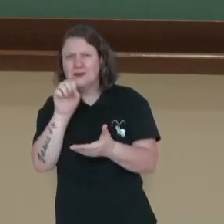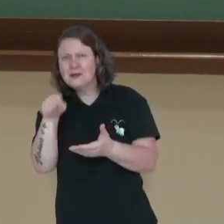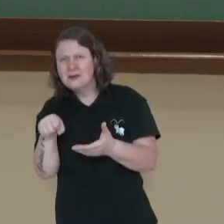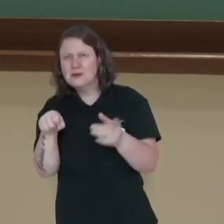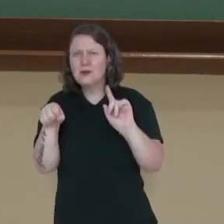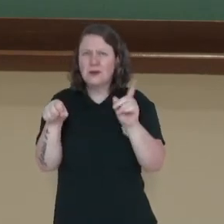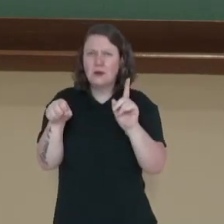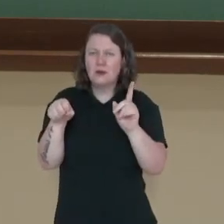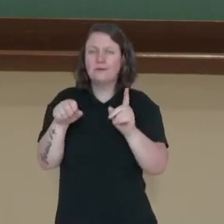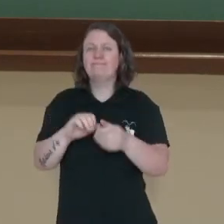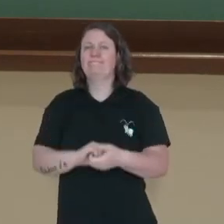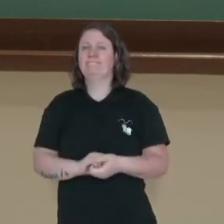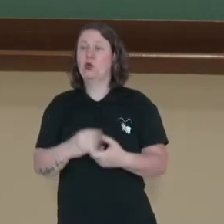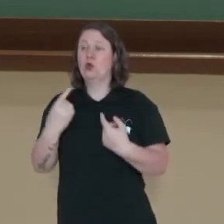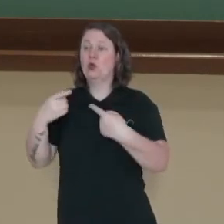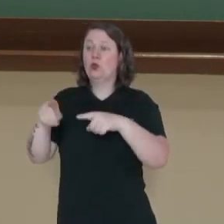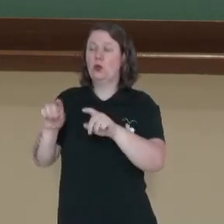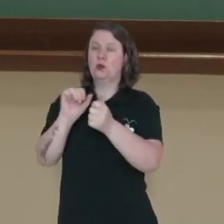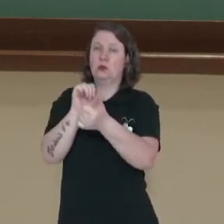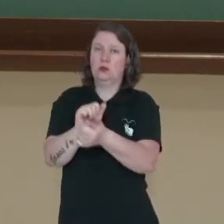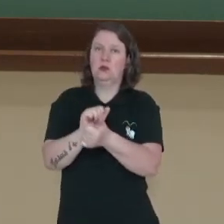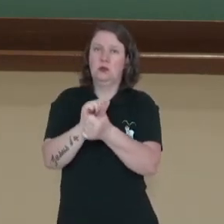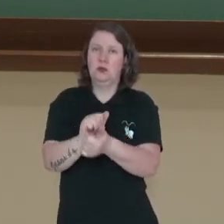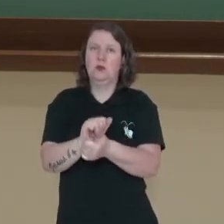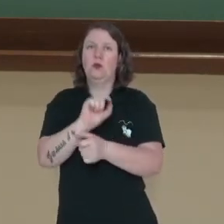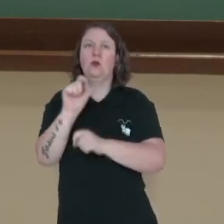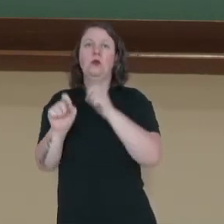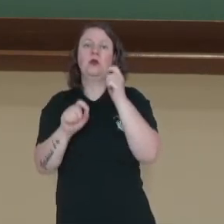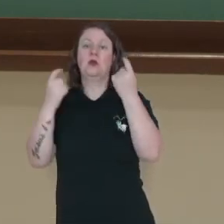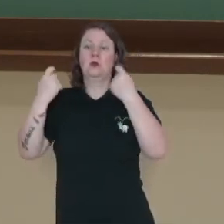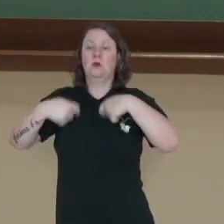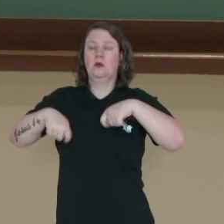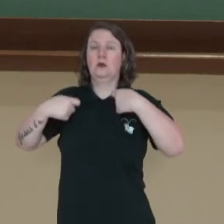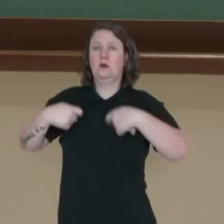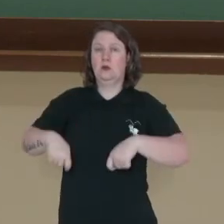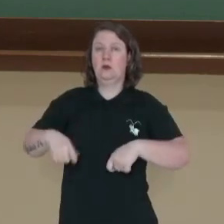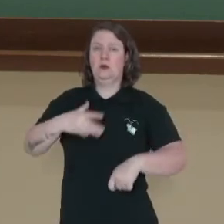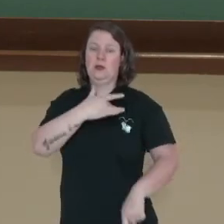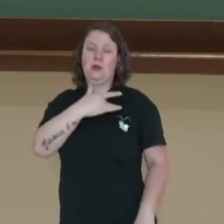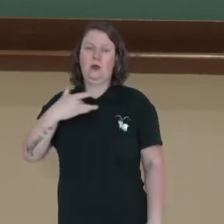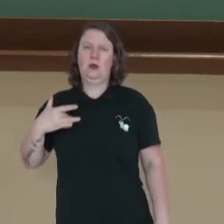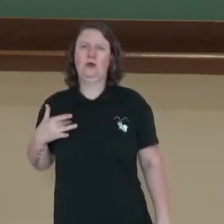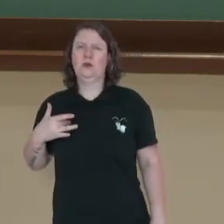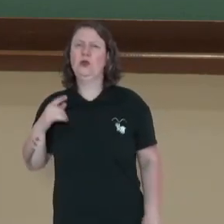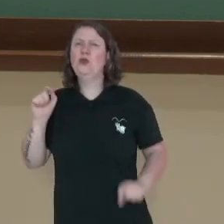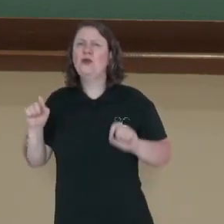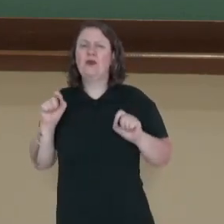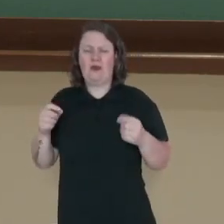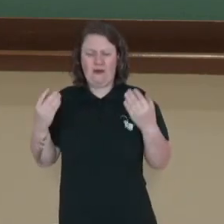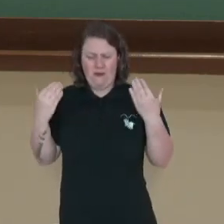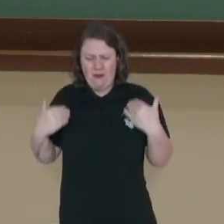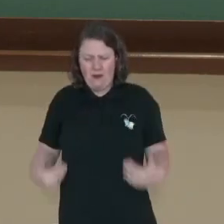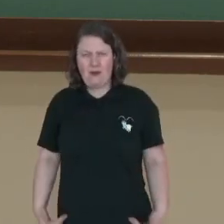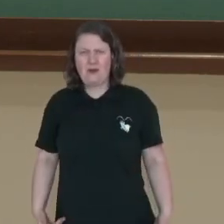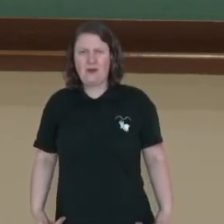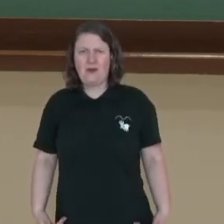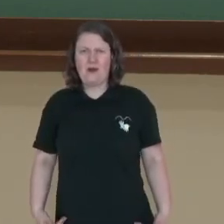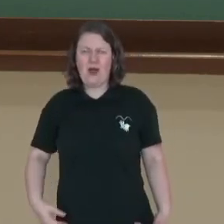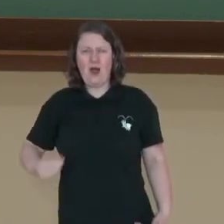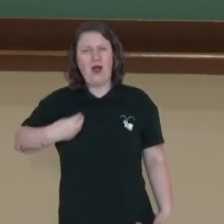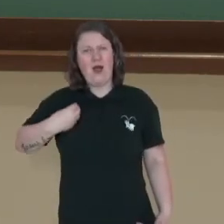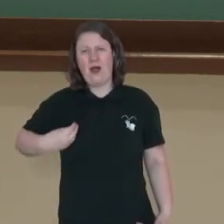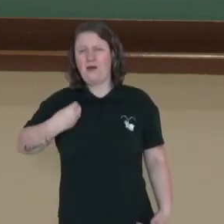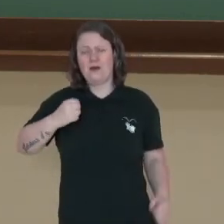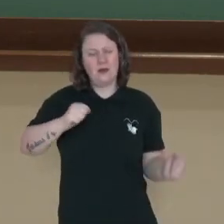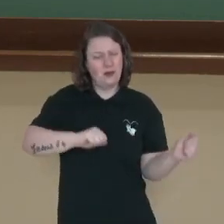no combate à escravidão, né? Qual era a condição de saúde que uma pessoa que viveu praticamente toda a sua vida